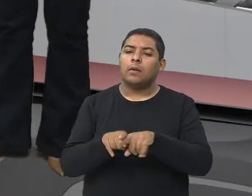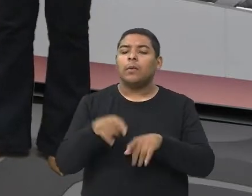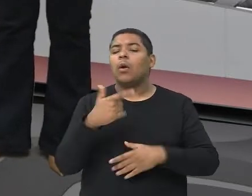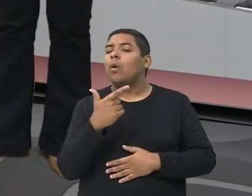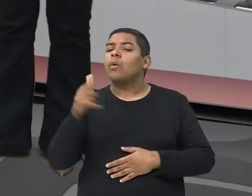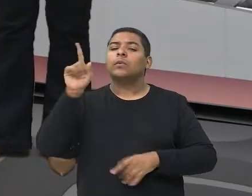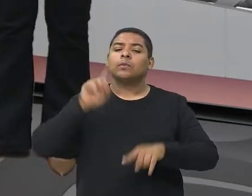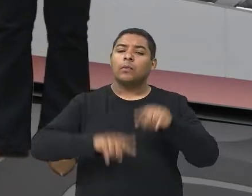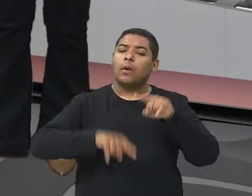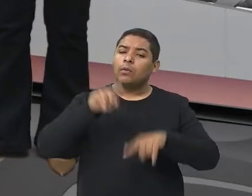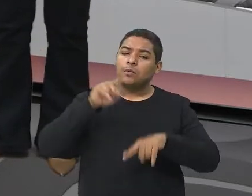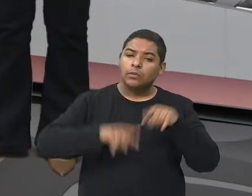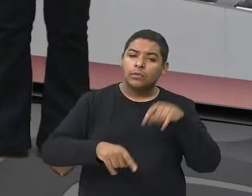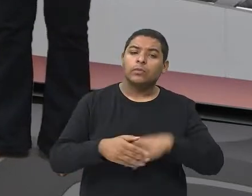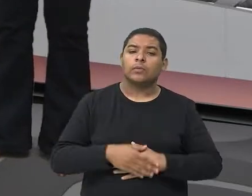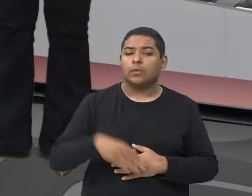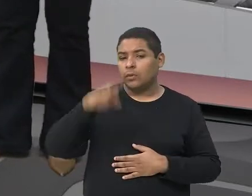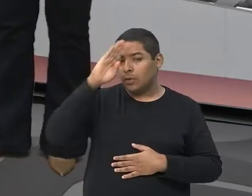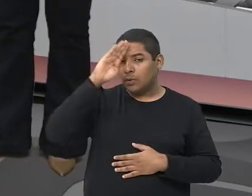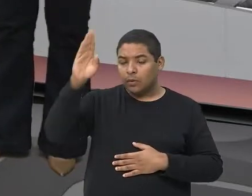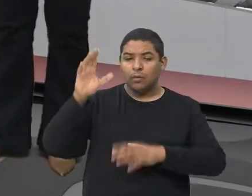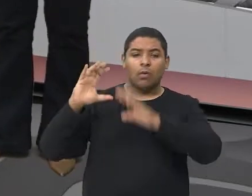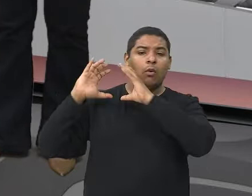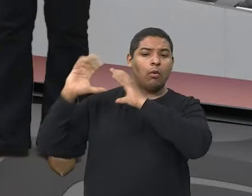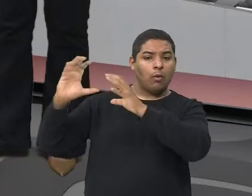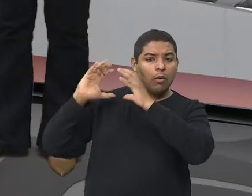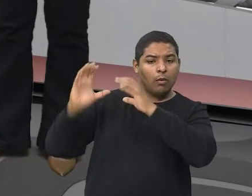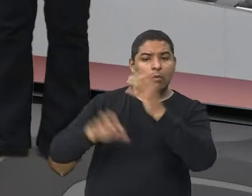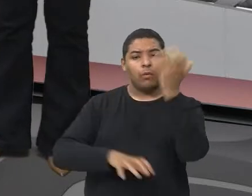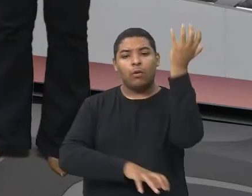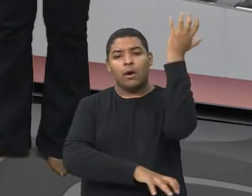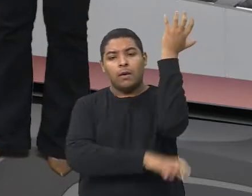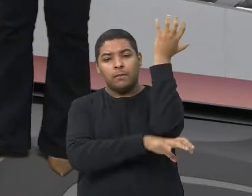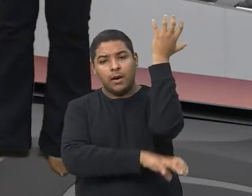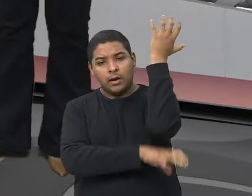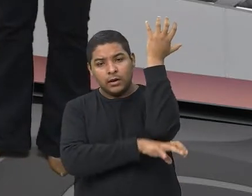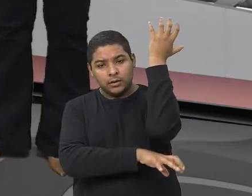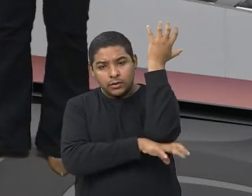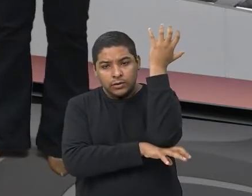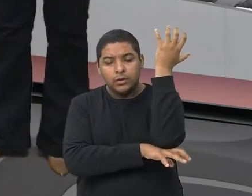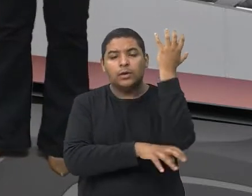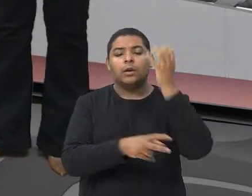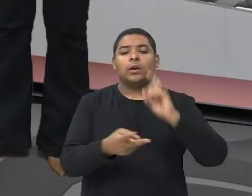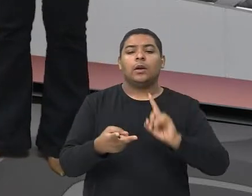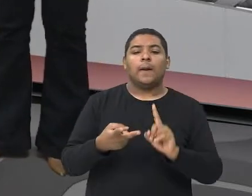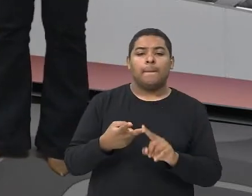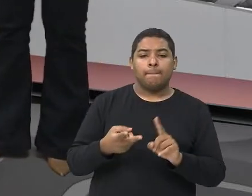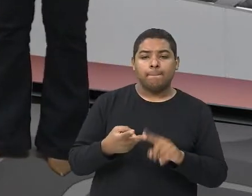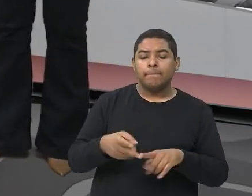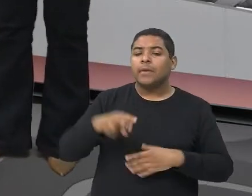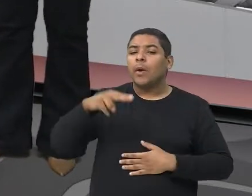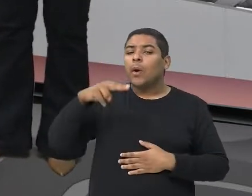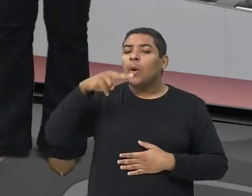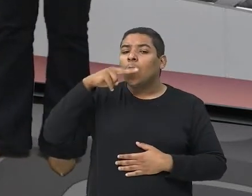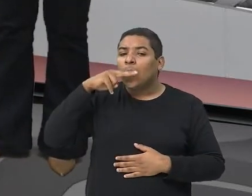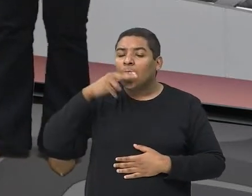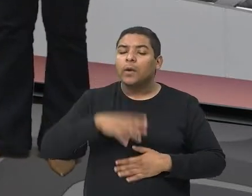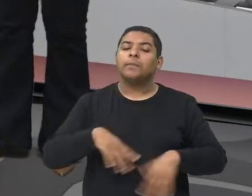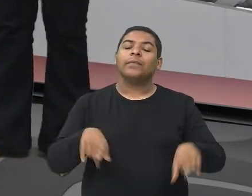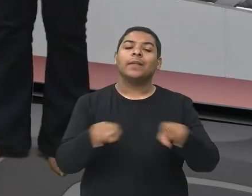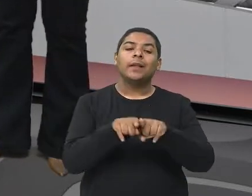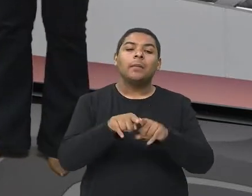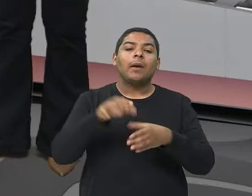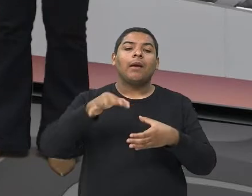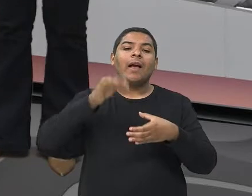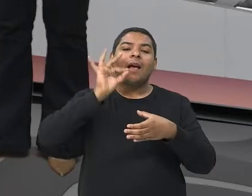acabam surgindo, principalmente como coco, como a produção de abacaxi, como a produção da cana-de-açúcar e também